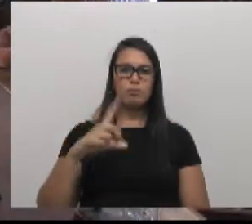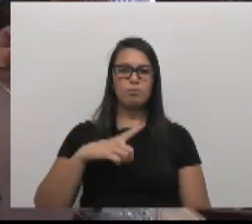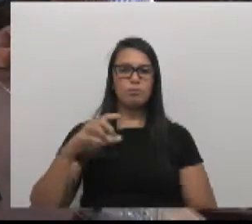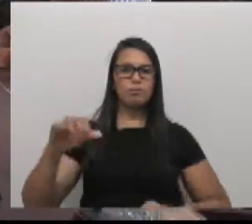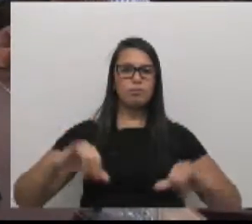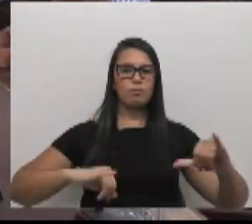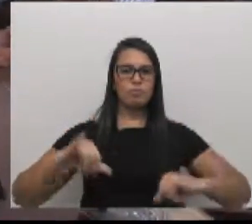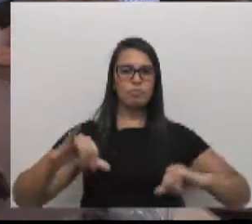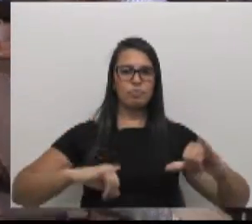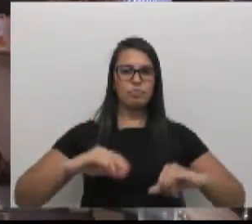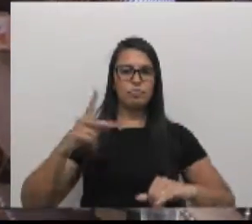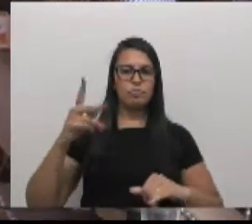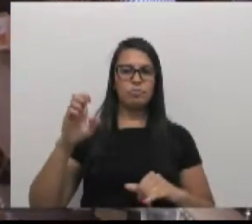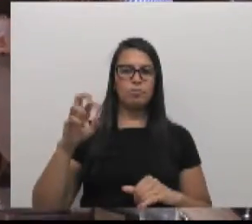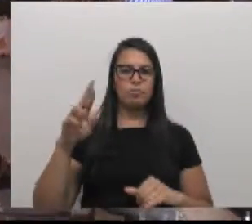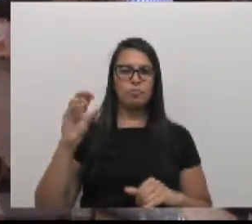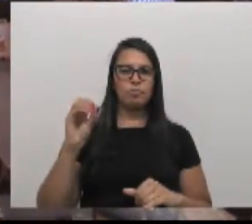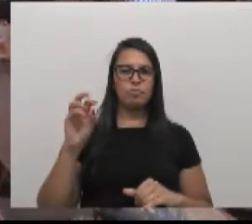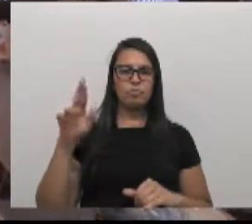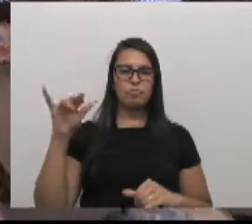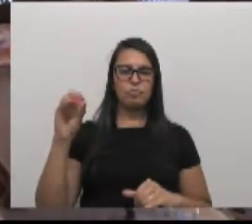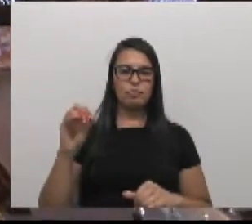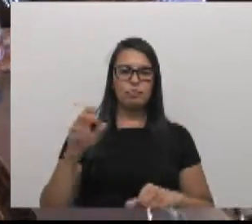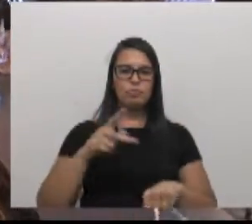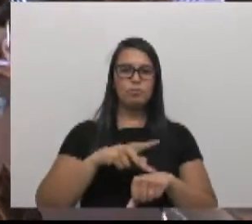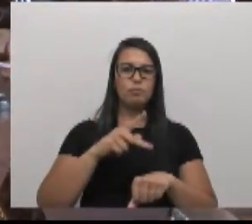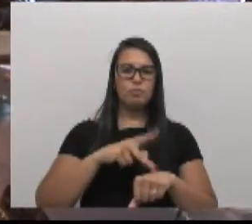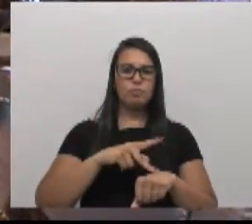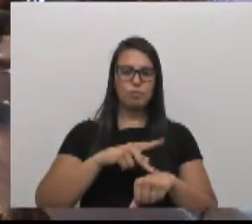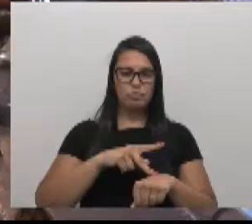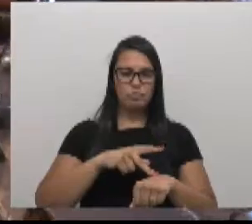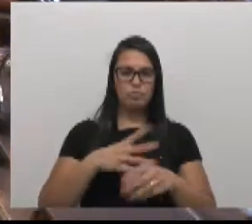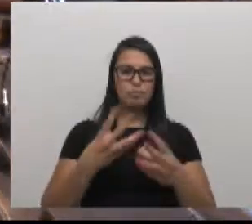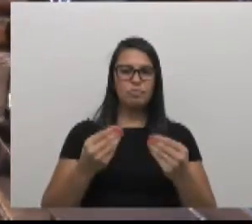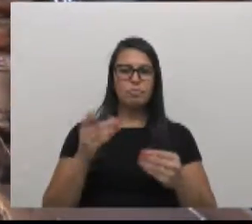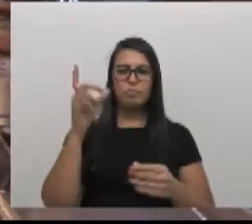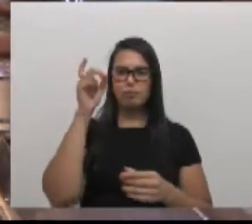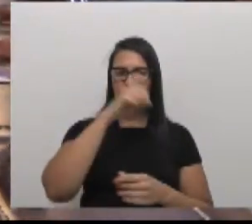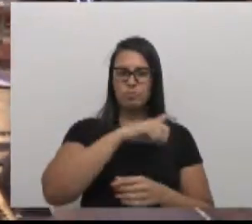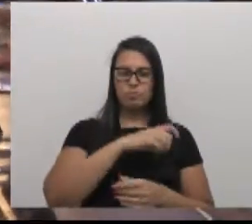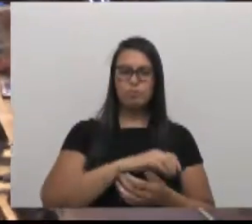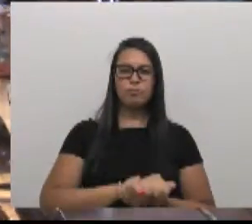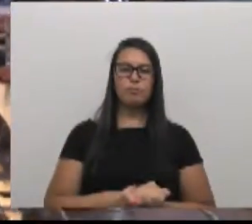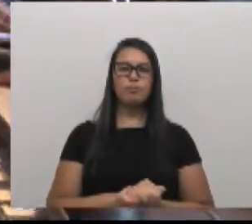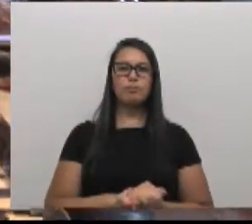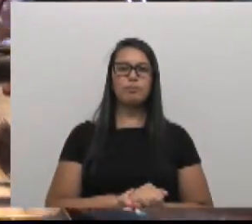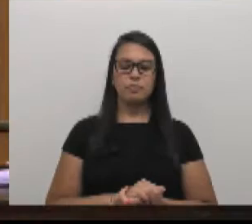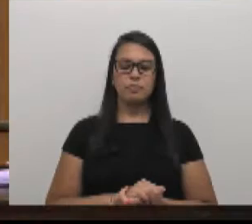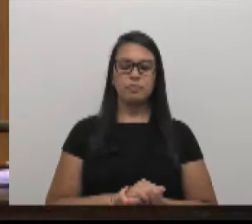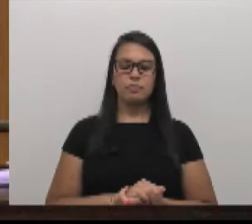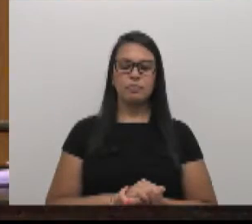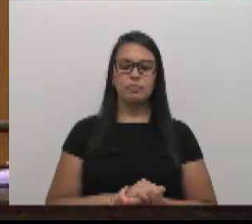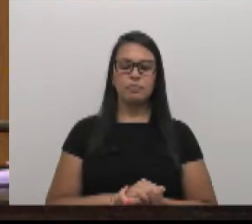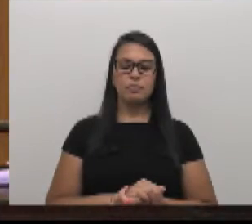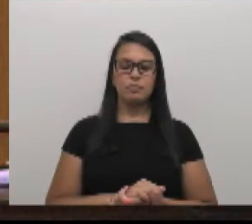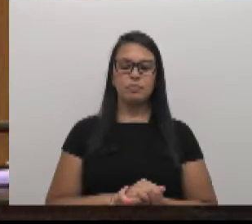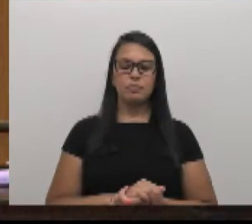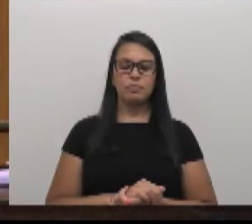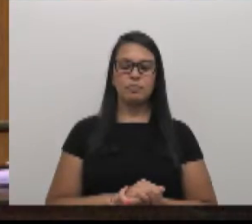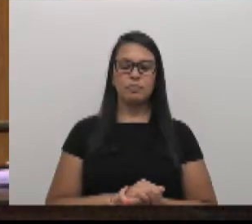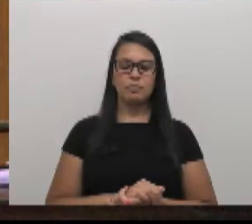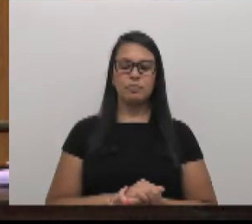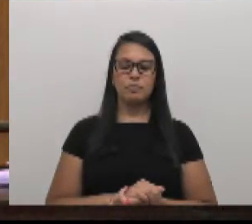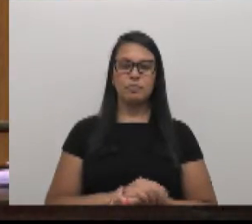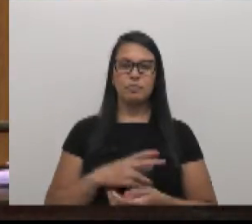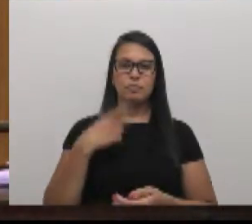quarta-feira, os parlamentares aprovaram a indicação do vereador Justino do Raio-X, que solicita ao Executivo a necessidade de equipes de